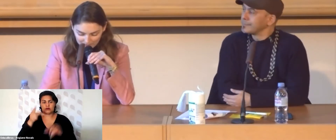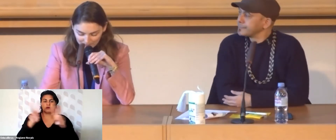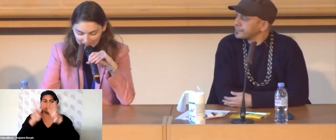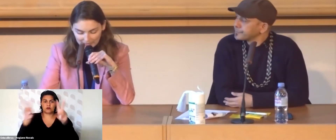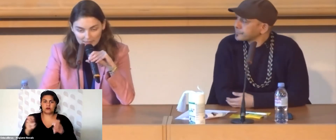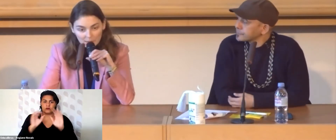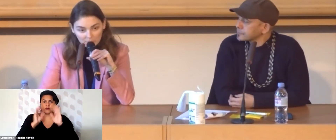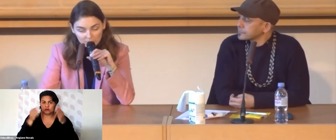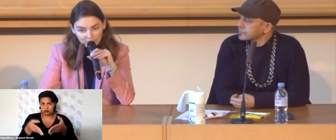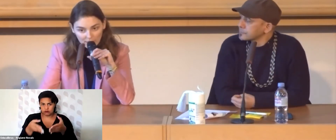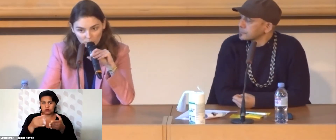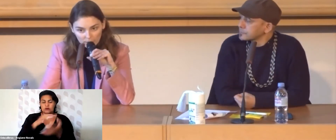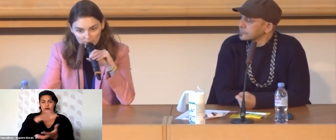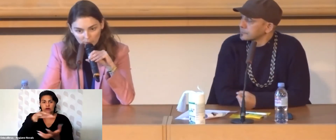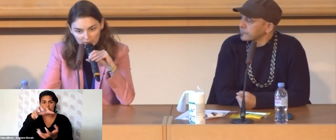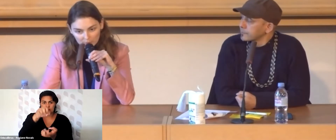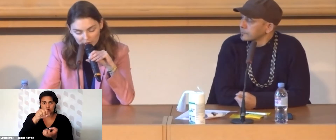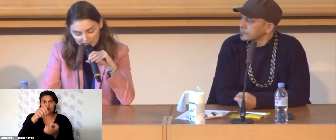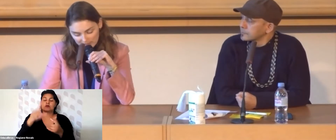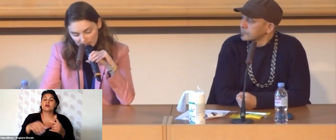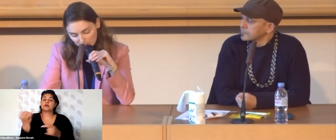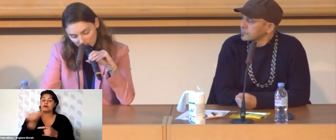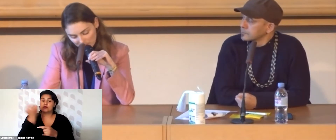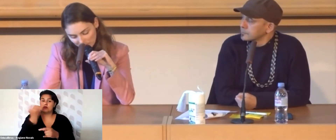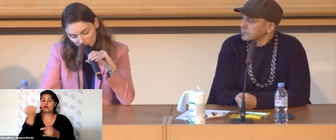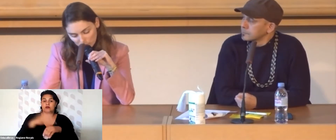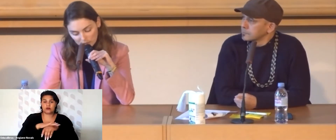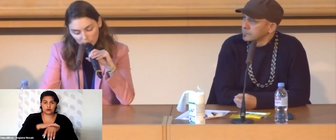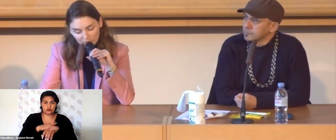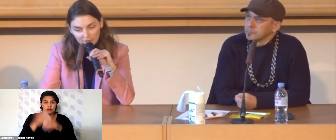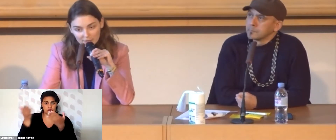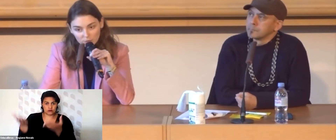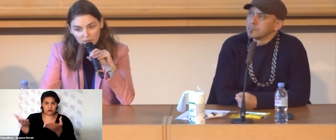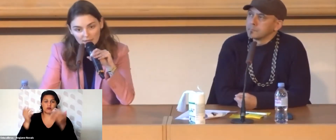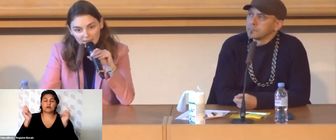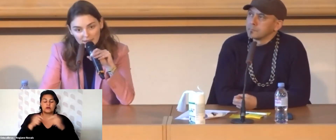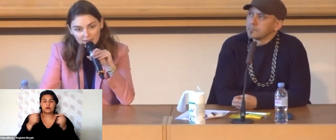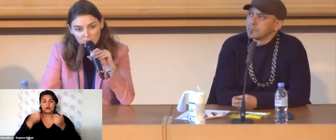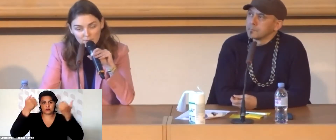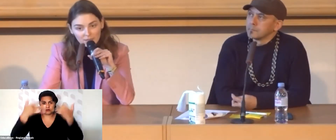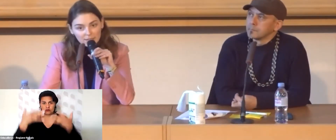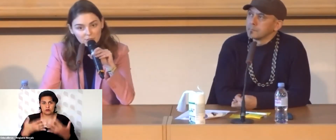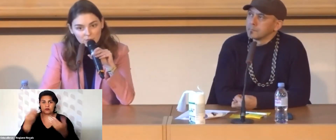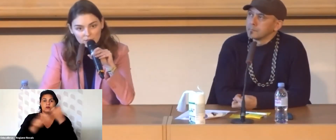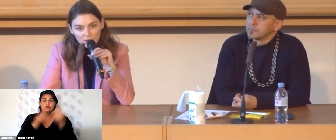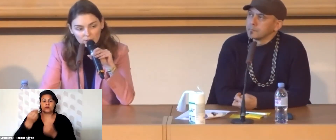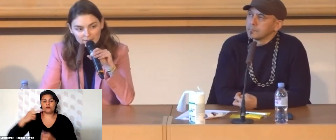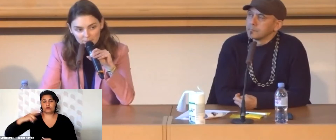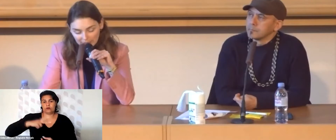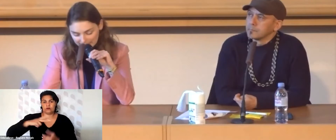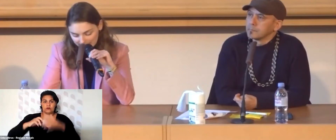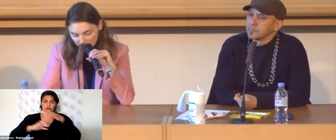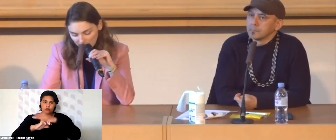particularmente. E é importante falar com ele porque ele pode trazer a perspectiva do setor privado e a responsabilidade social